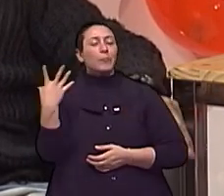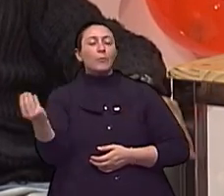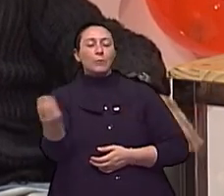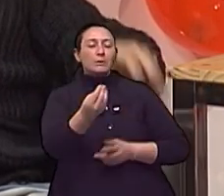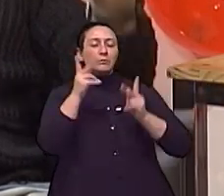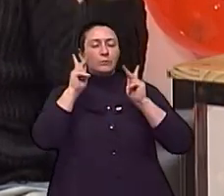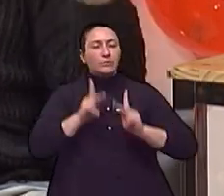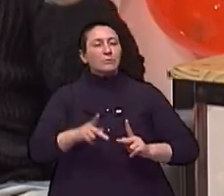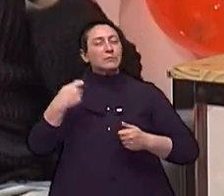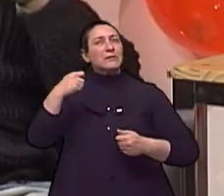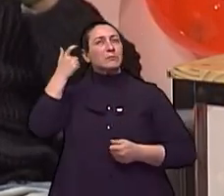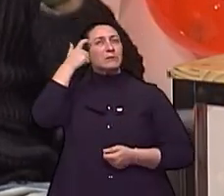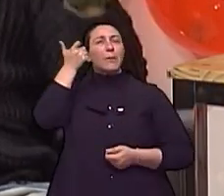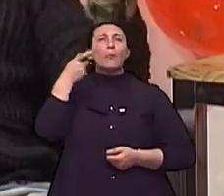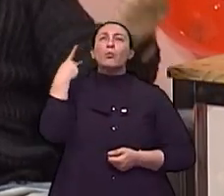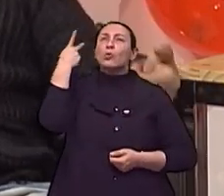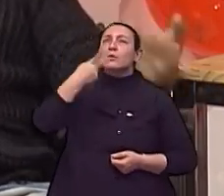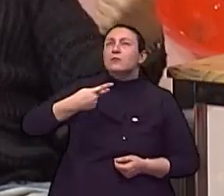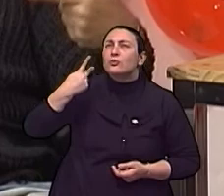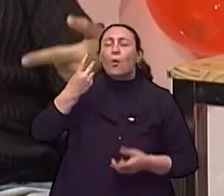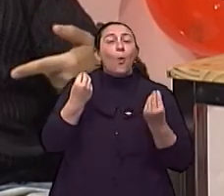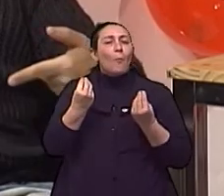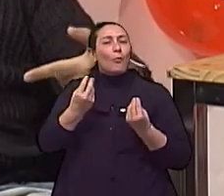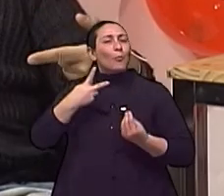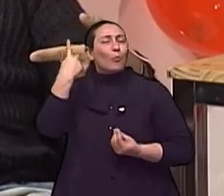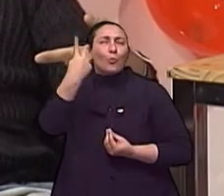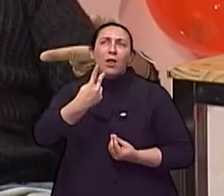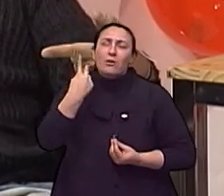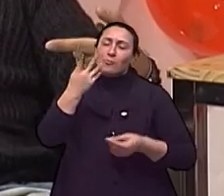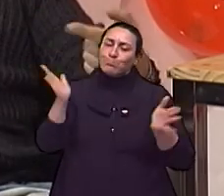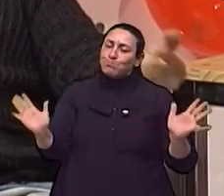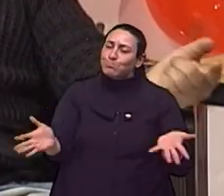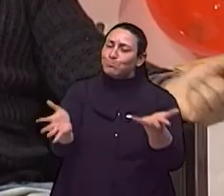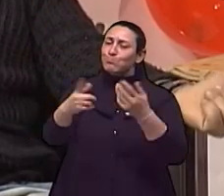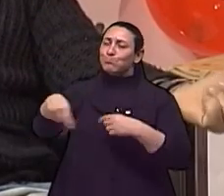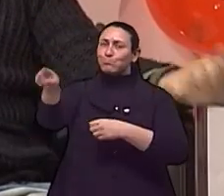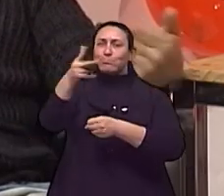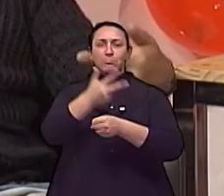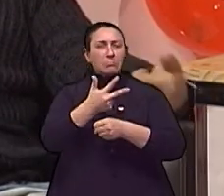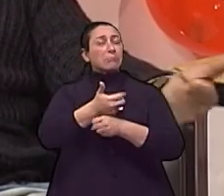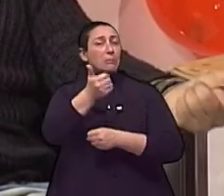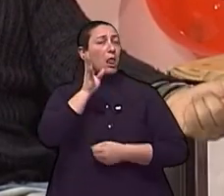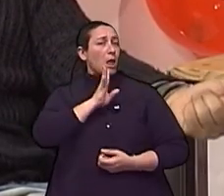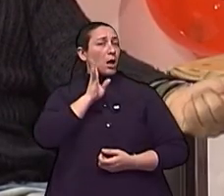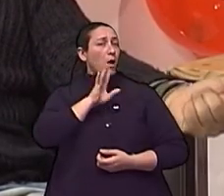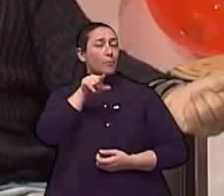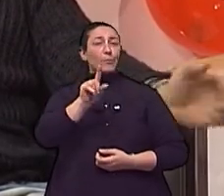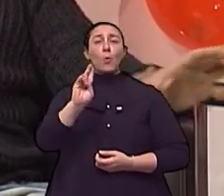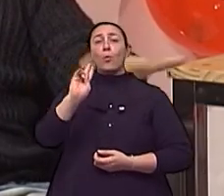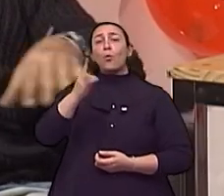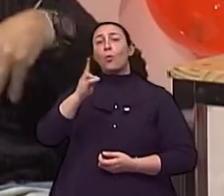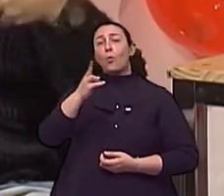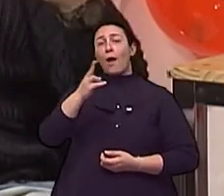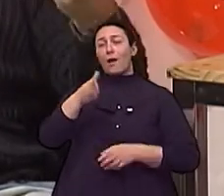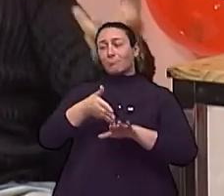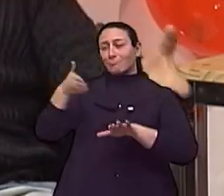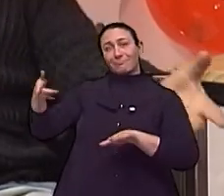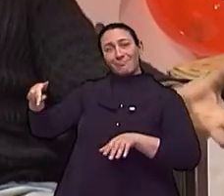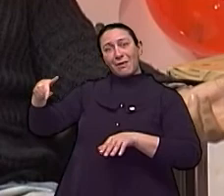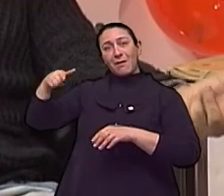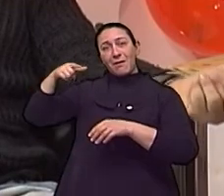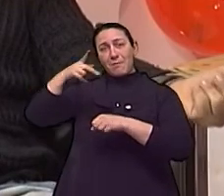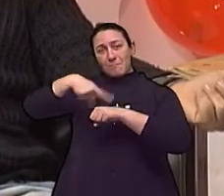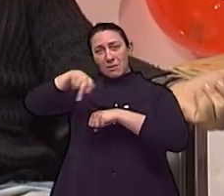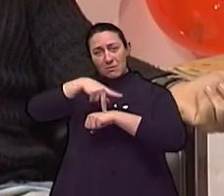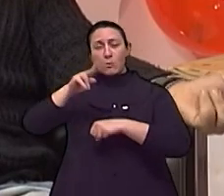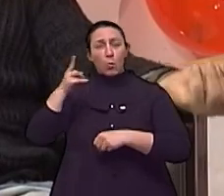para a terceira idade Aí eu fiquei pensando assim como isso já está acontecendo bem legal aqui no Uruguai né onde o idoso tá